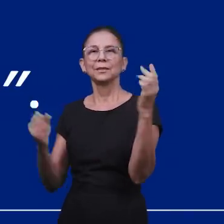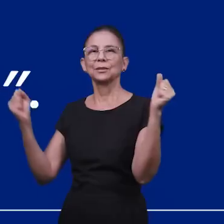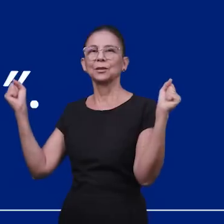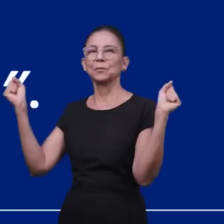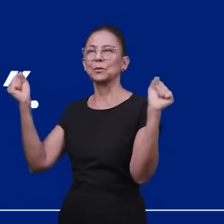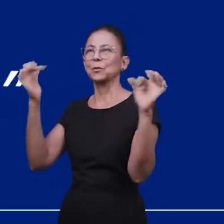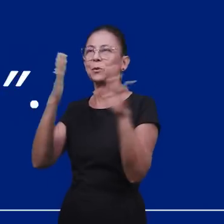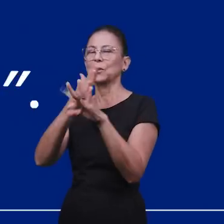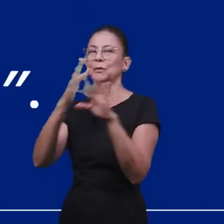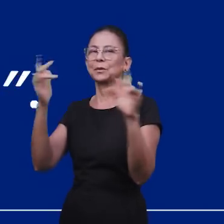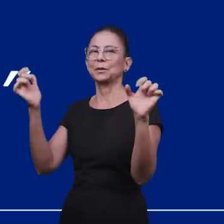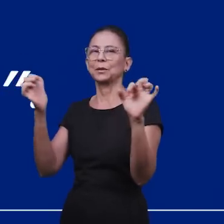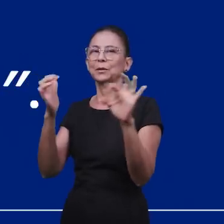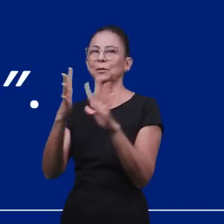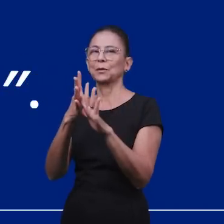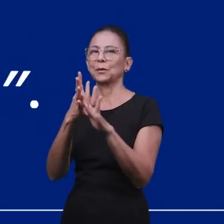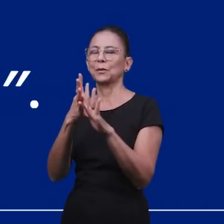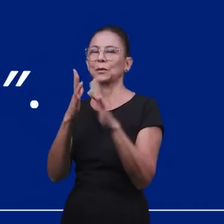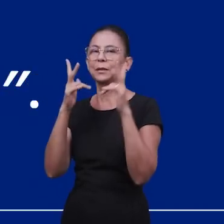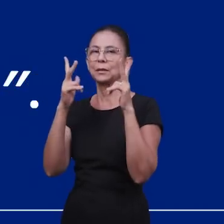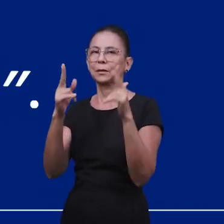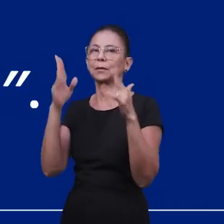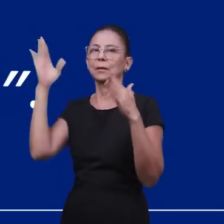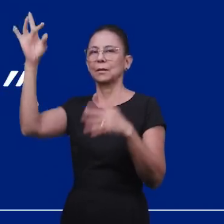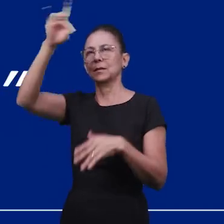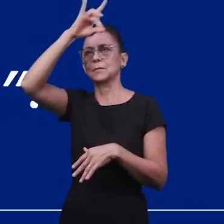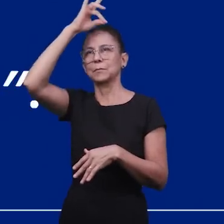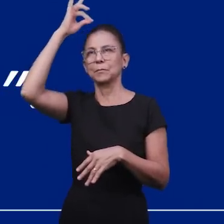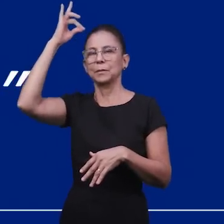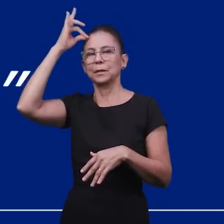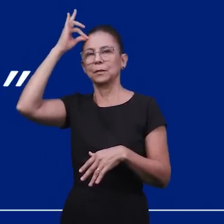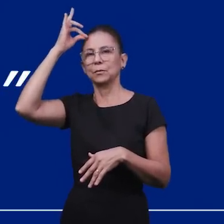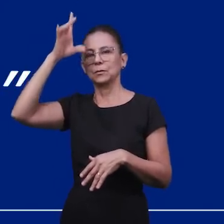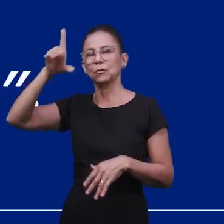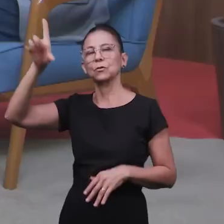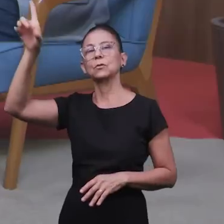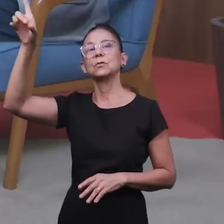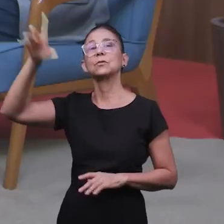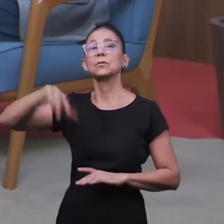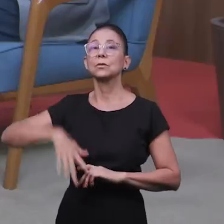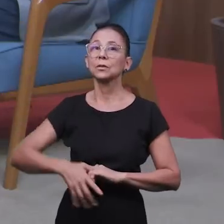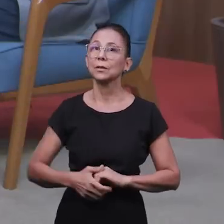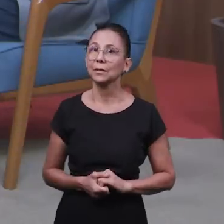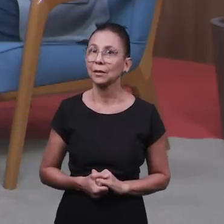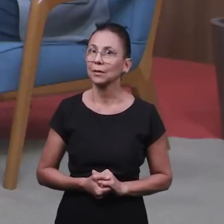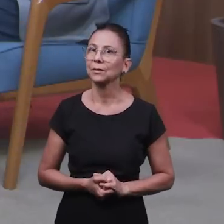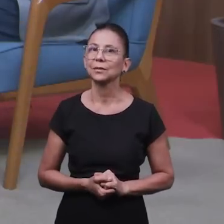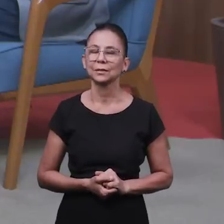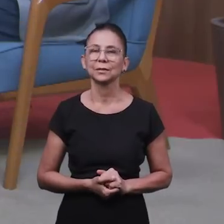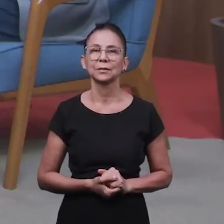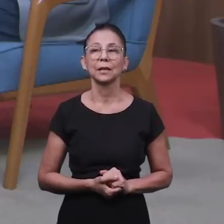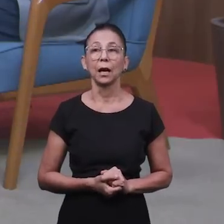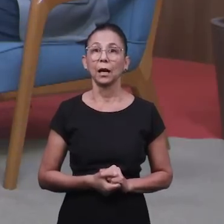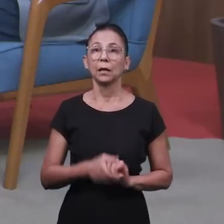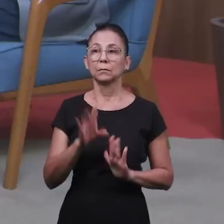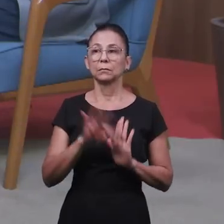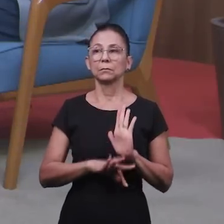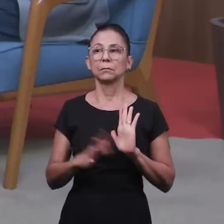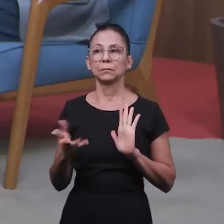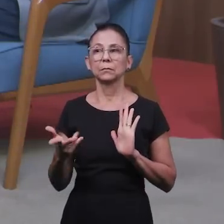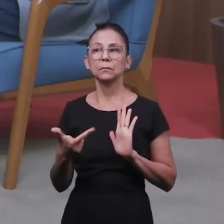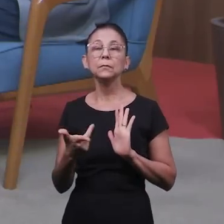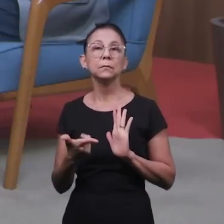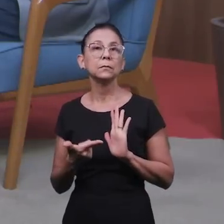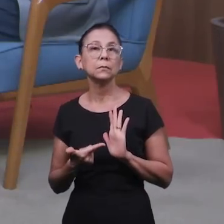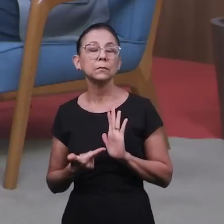na mesma imagem como pelo Espírito do Senhor. Então é a face da igreja que é vista pelo noivo. Texto maravilhoso,